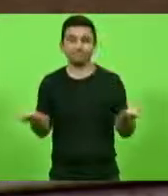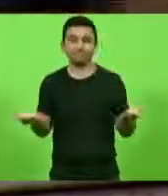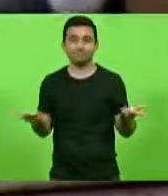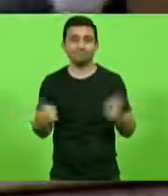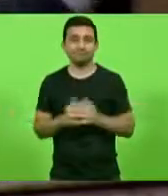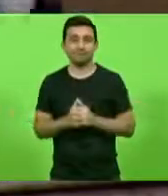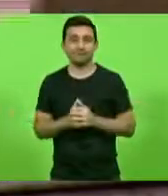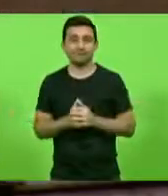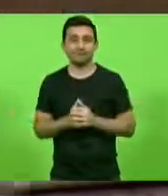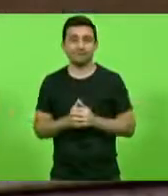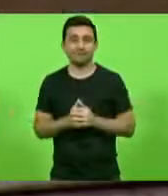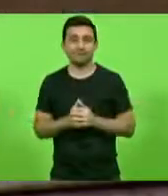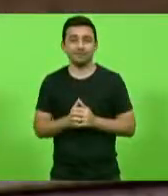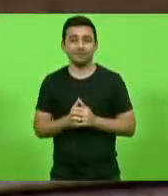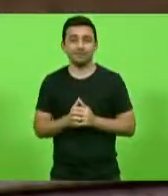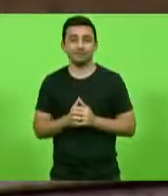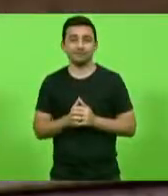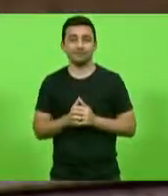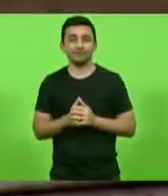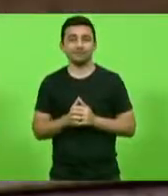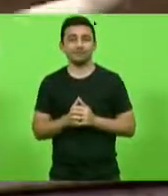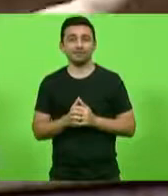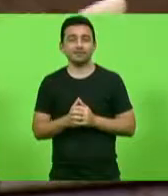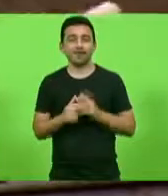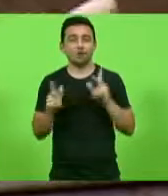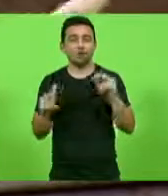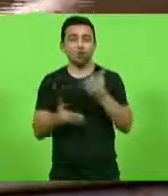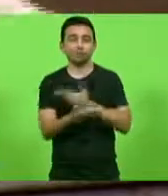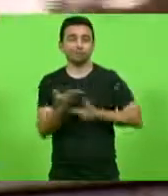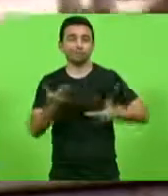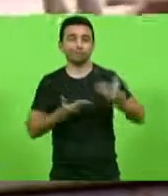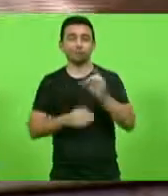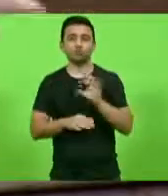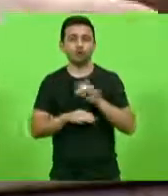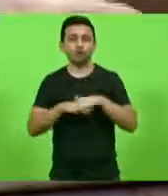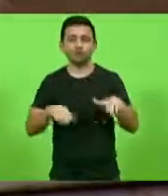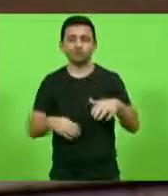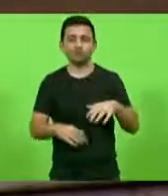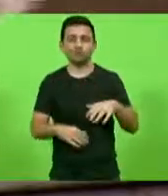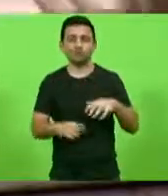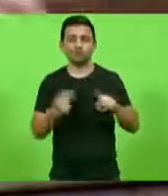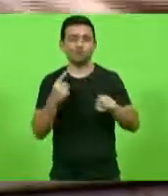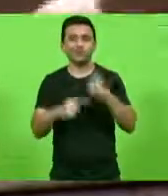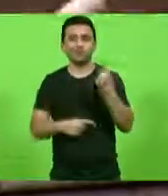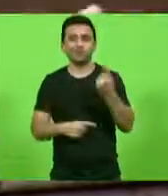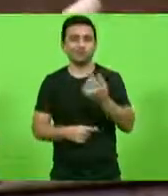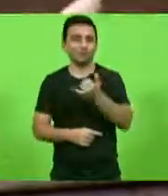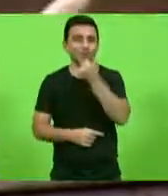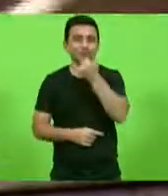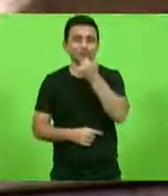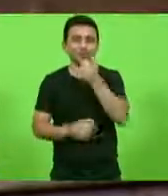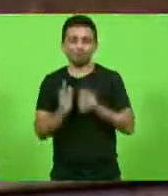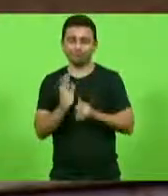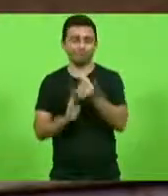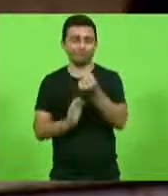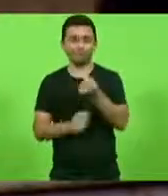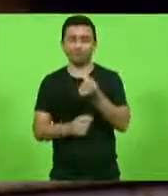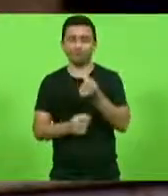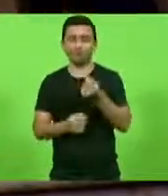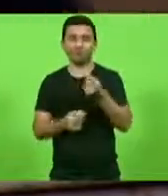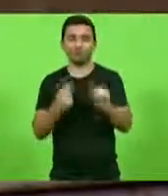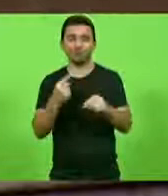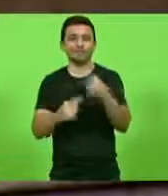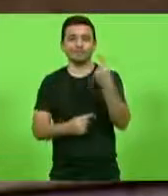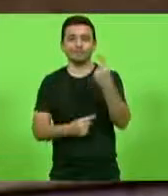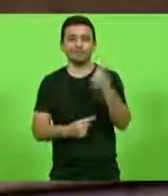estamos vendendo a janta para comprar o almoço. Não faz sentido. Não faz sentido, desculpa, orçamentariamente não faz sentido o que nós estamos